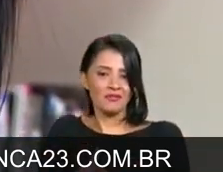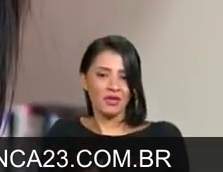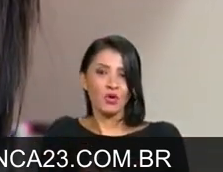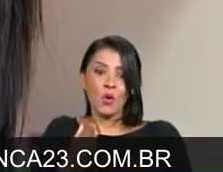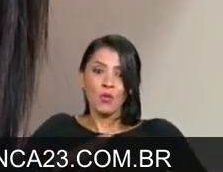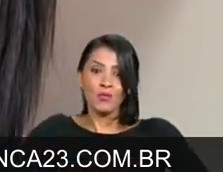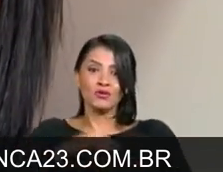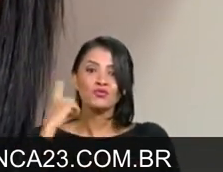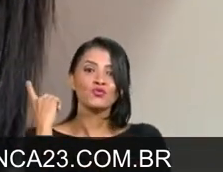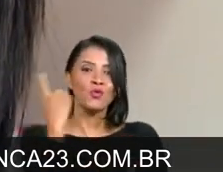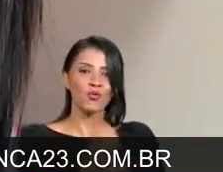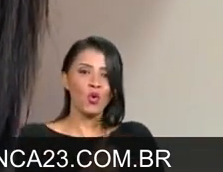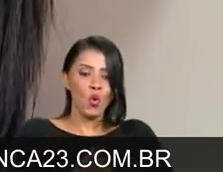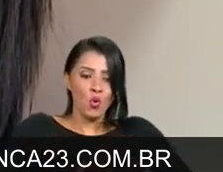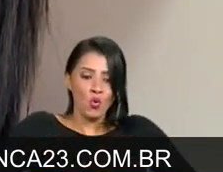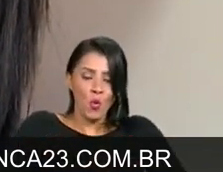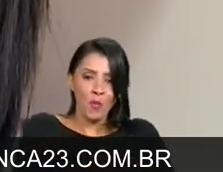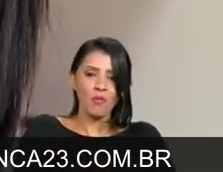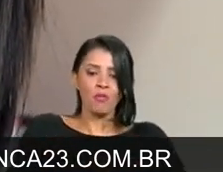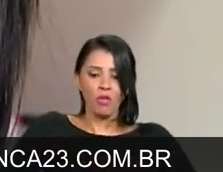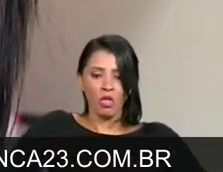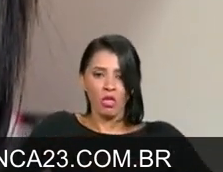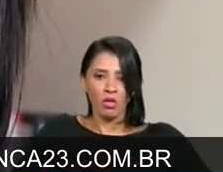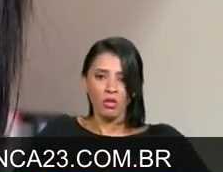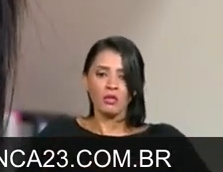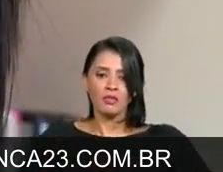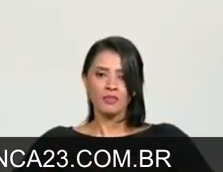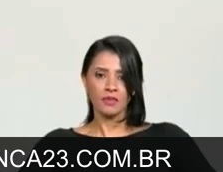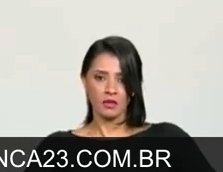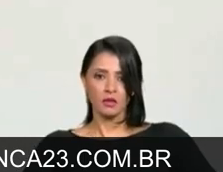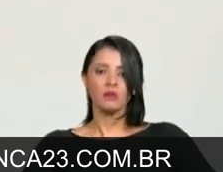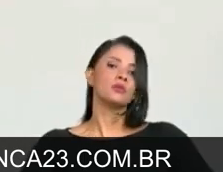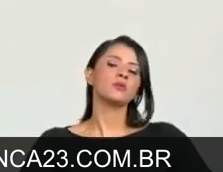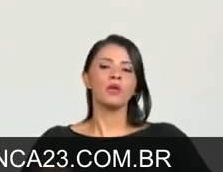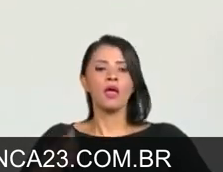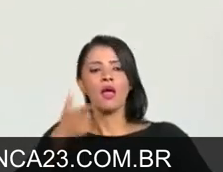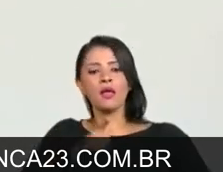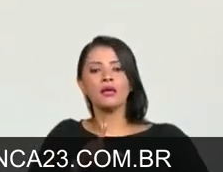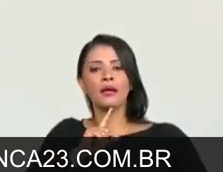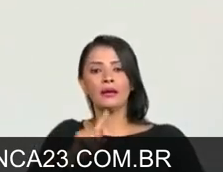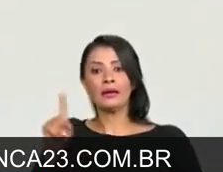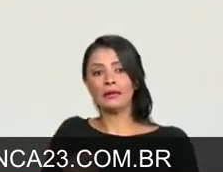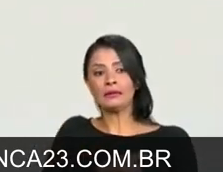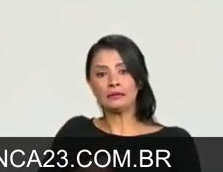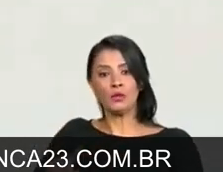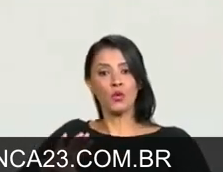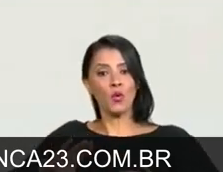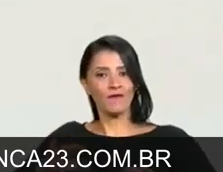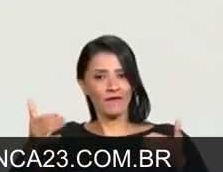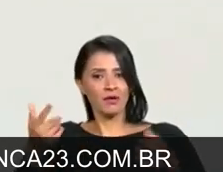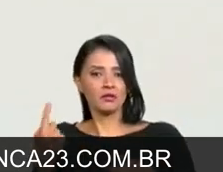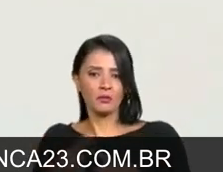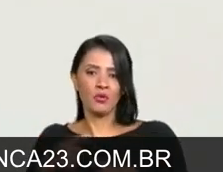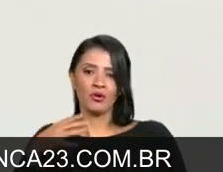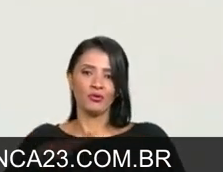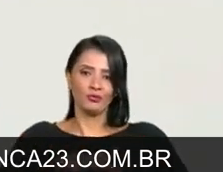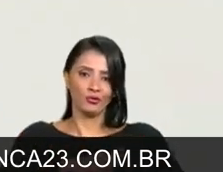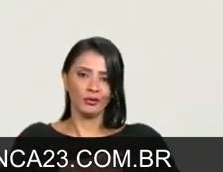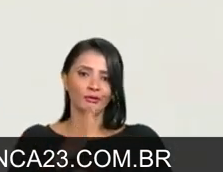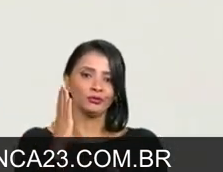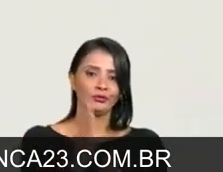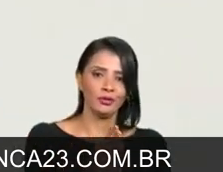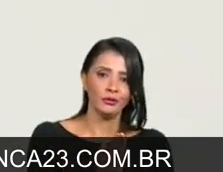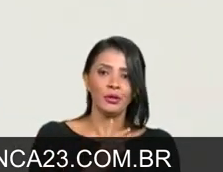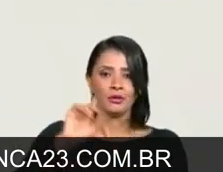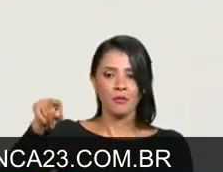quando descobriu um tumor no endométrio no corpo do útero e chegou a suspender a festa por causa da doença.